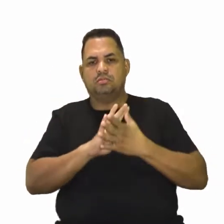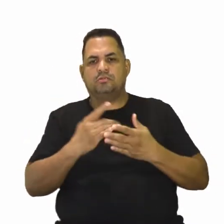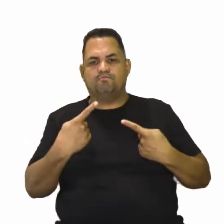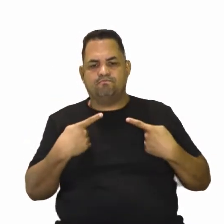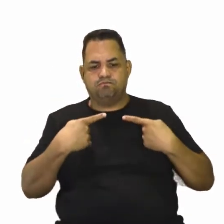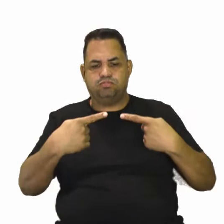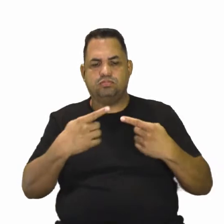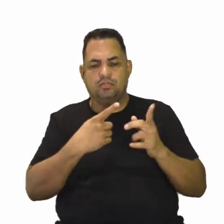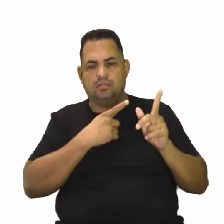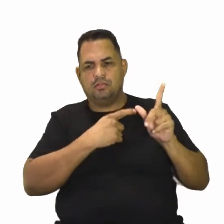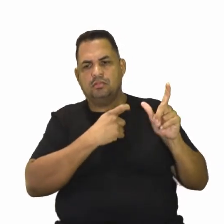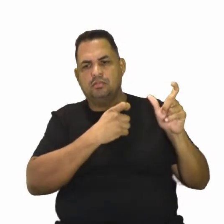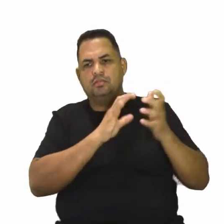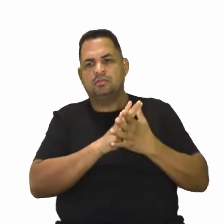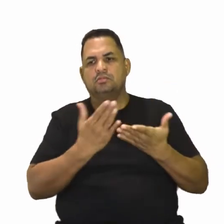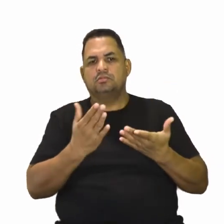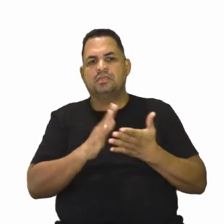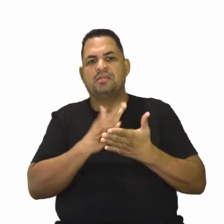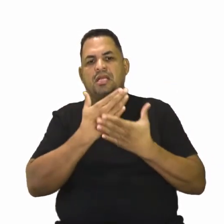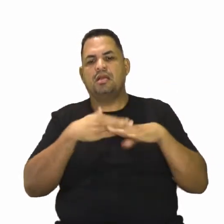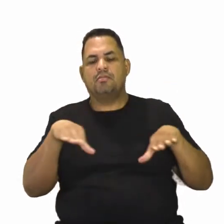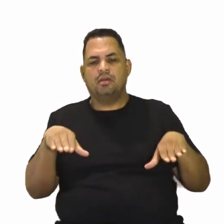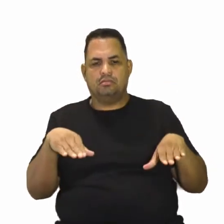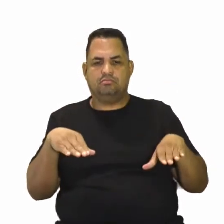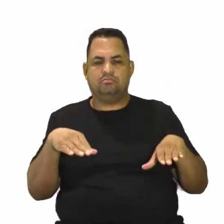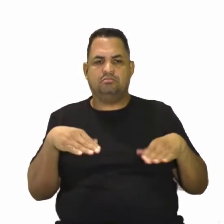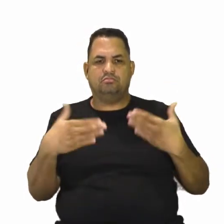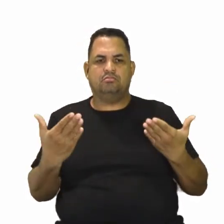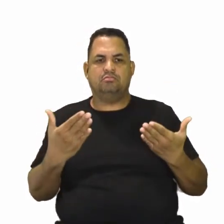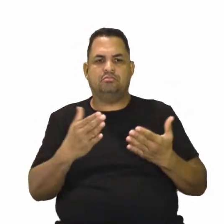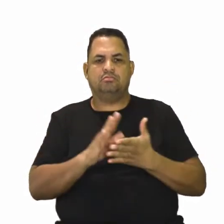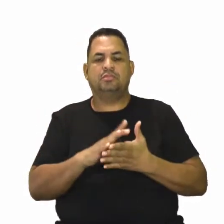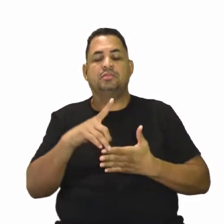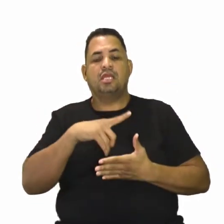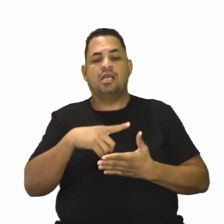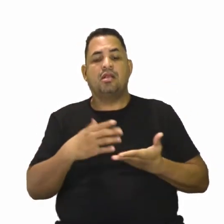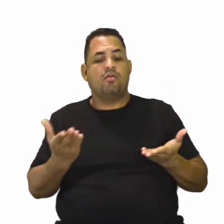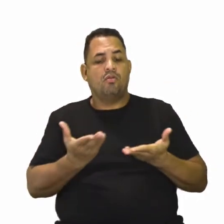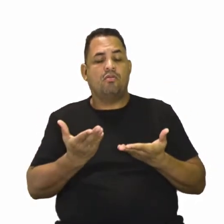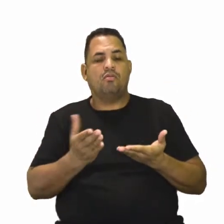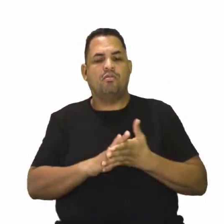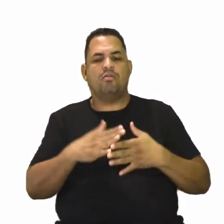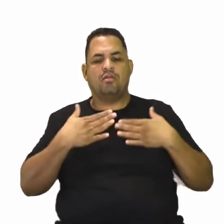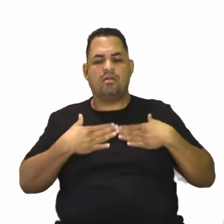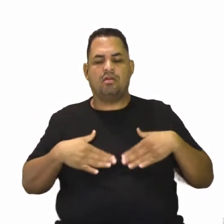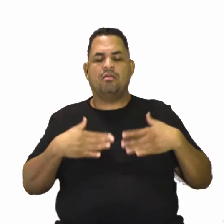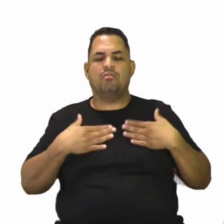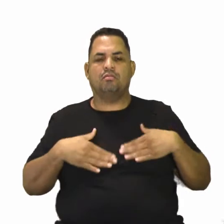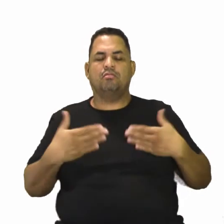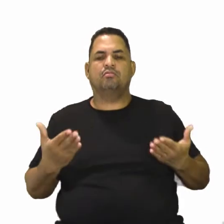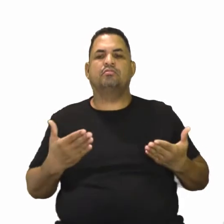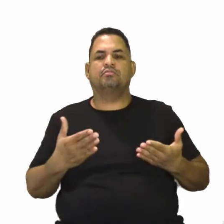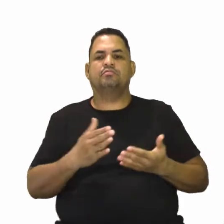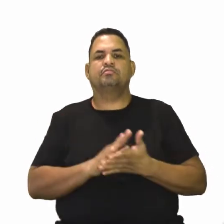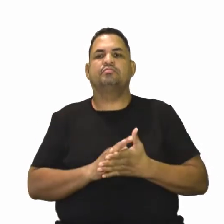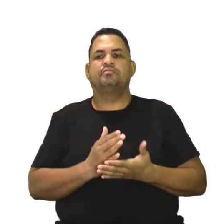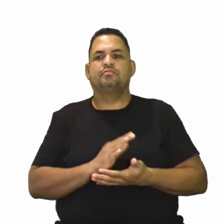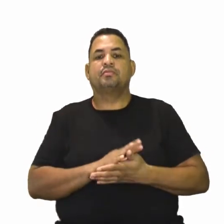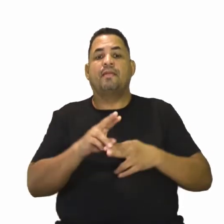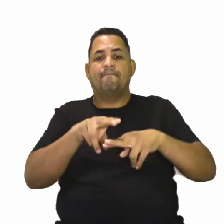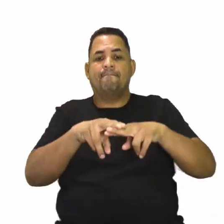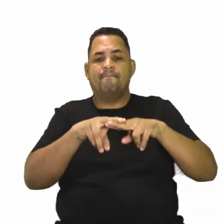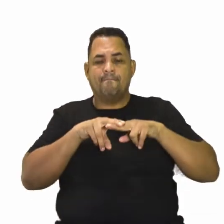ideológicas também foram sepultados. Agora nós temos calma, nós temos tranquilidade. É por